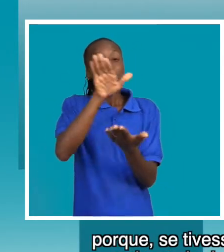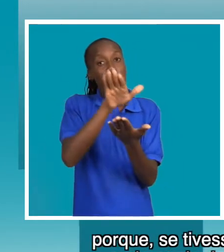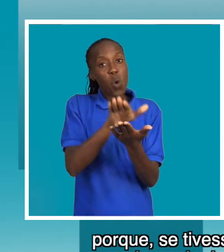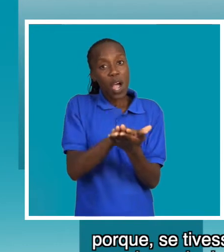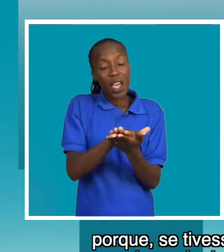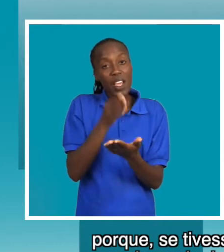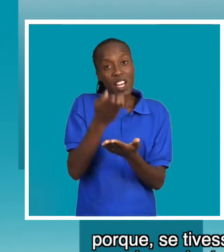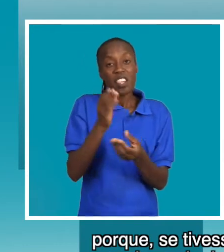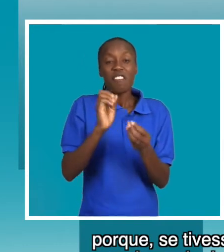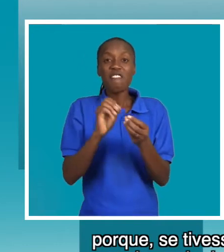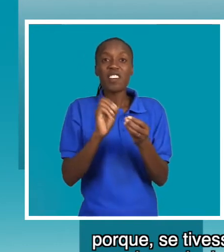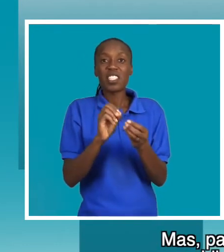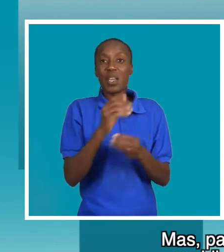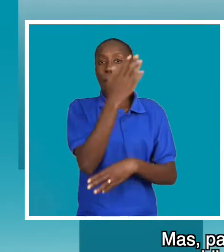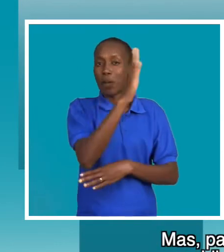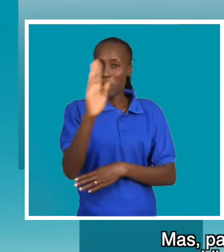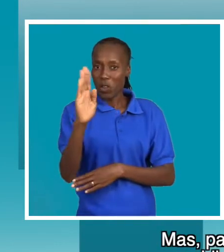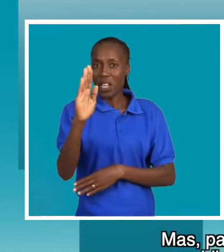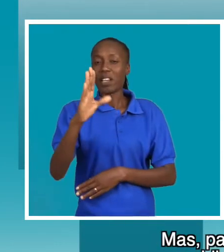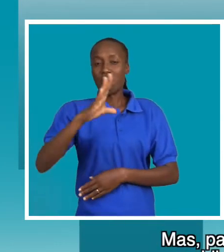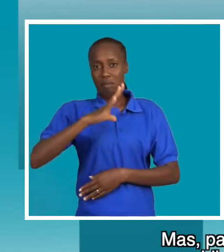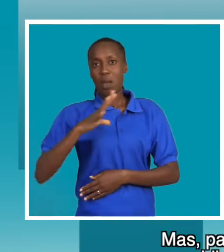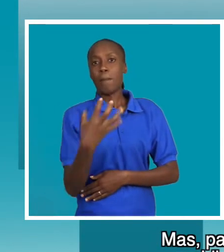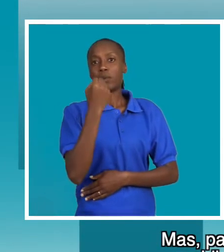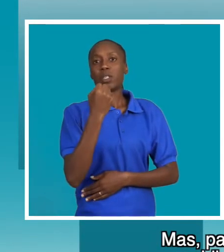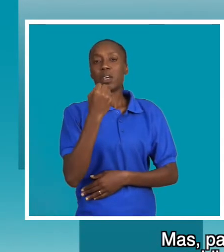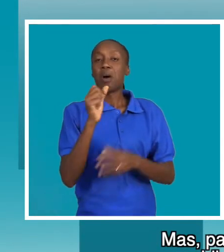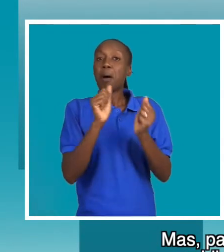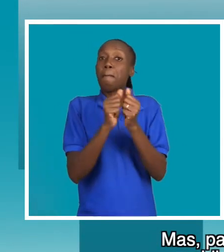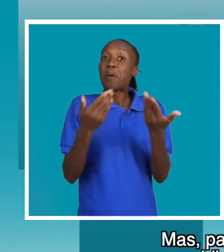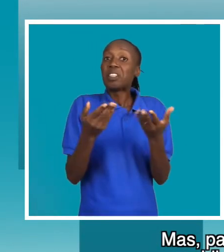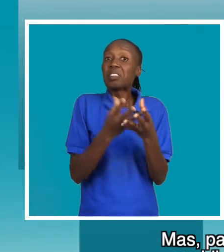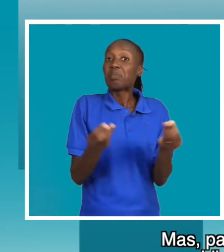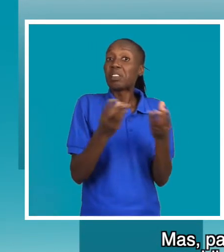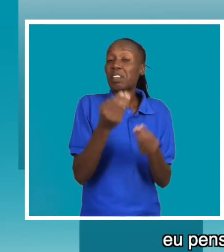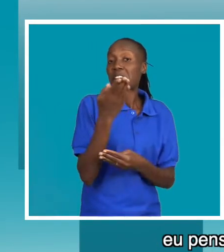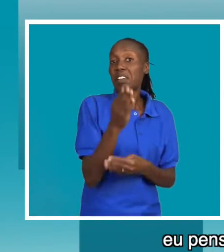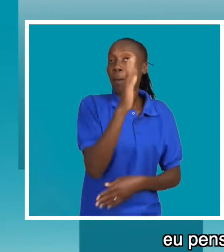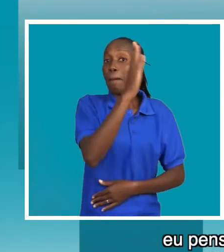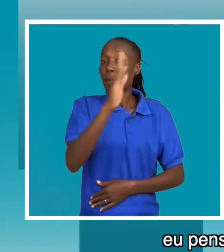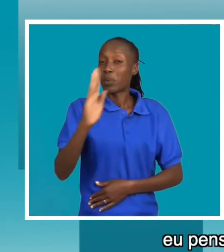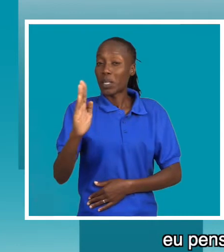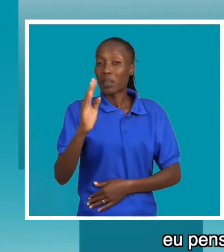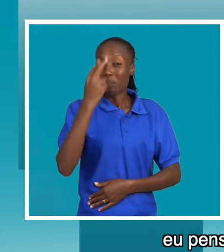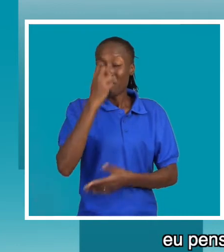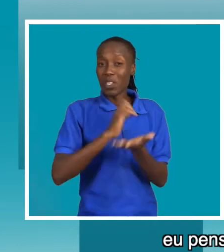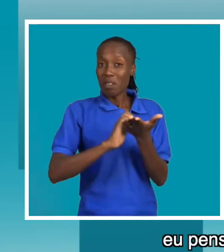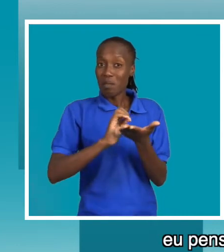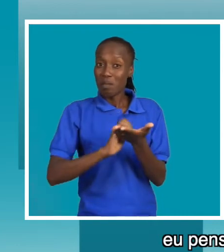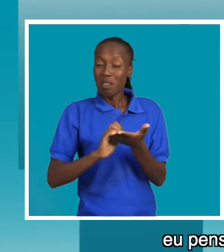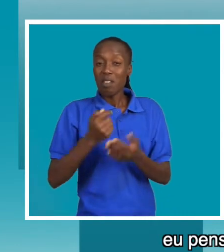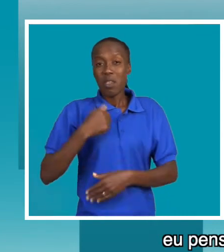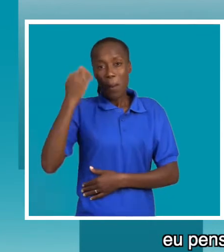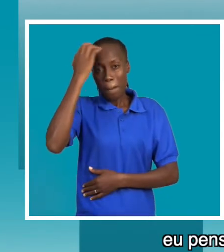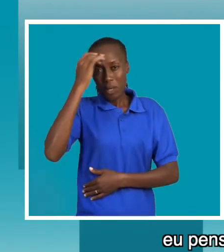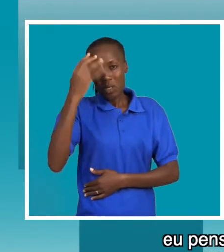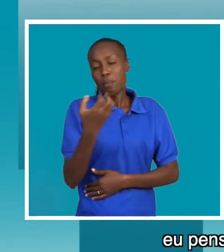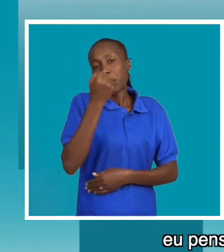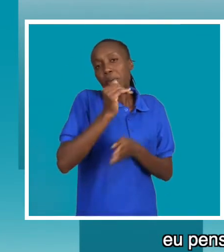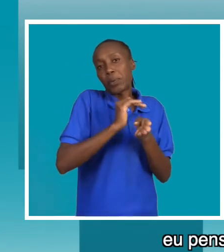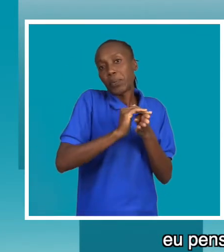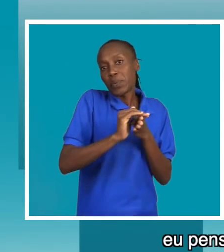aqui na Biblioteca Nacional. Mas, pelo material que existe aqui na Biblioteca Nacional em braile, eu penso que ela pode muito bem ser utilizada